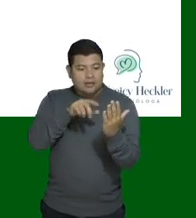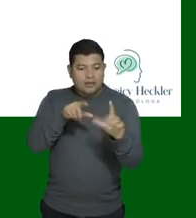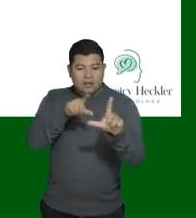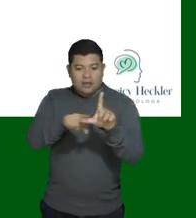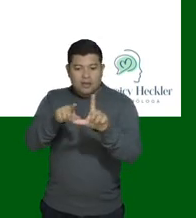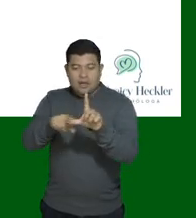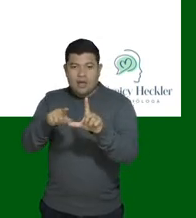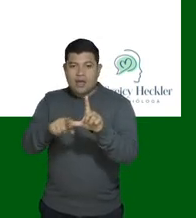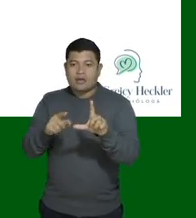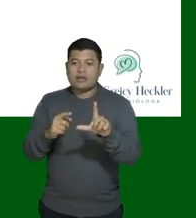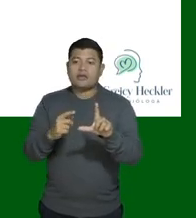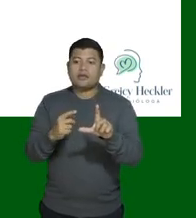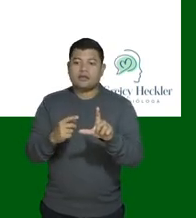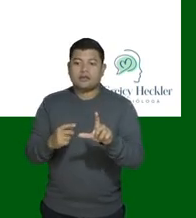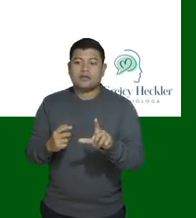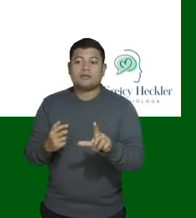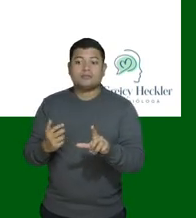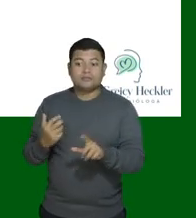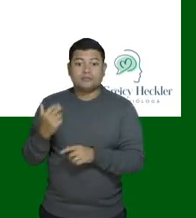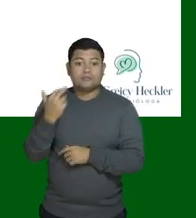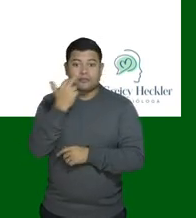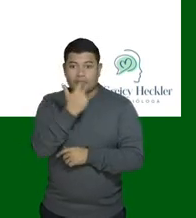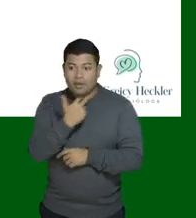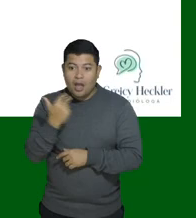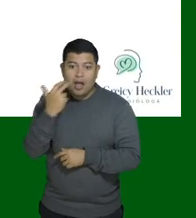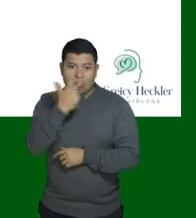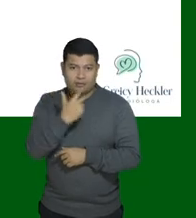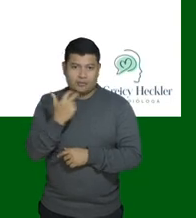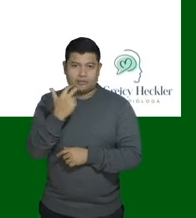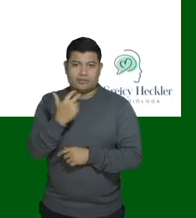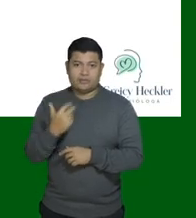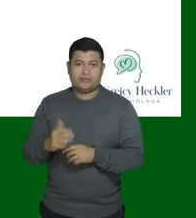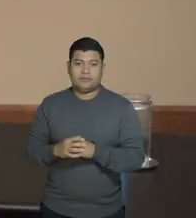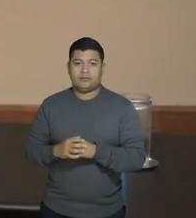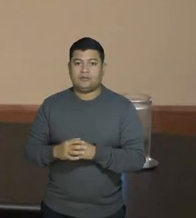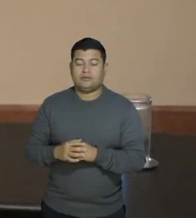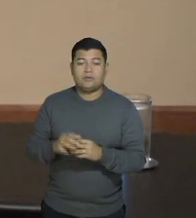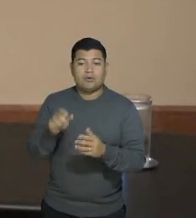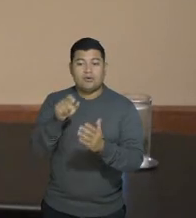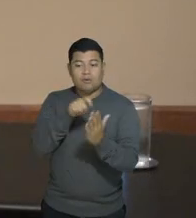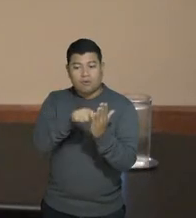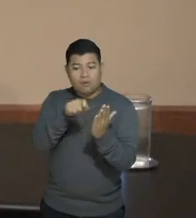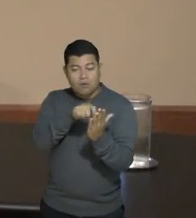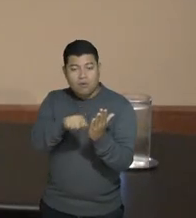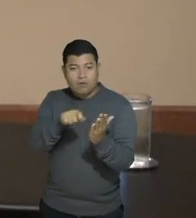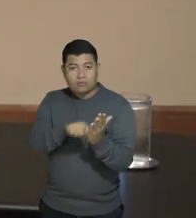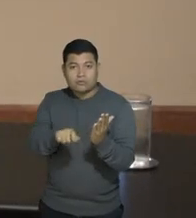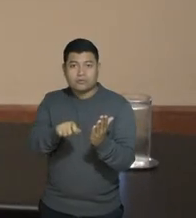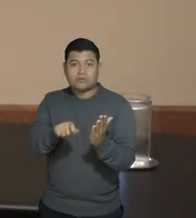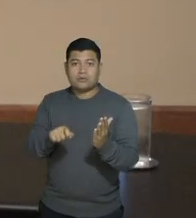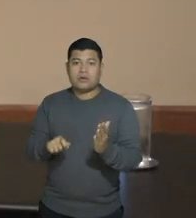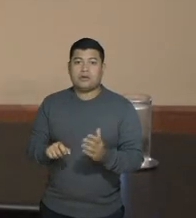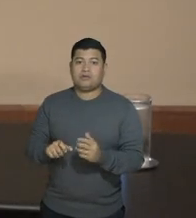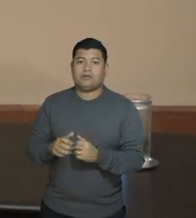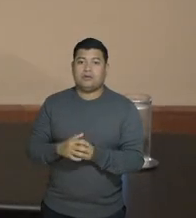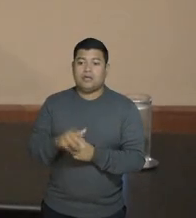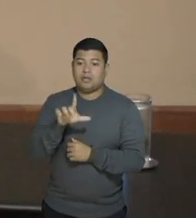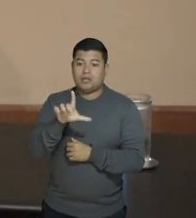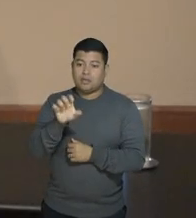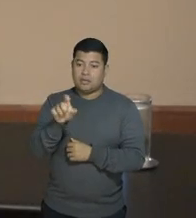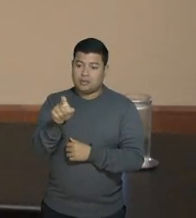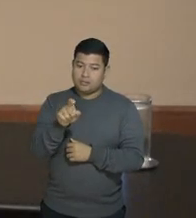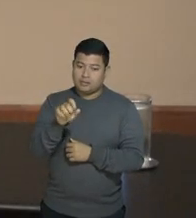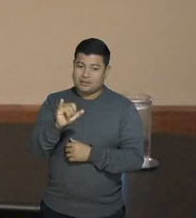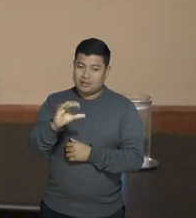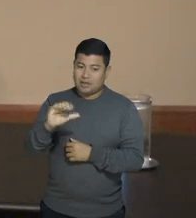lexical e fonológica e processadores de leitura, ortográfico, lexical,